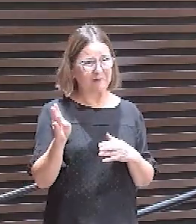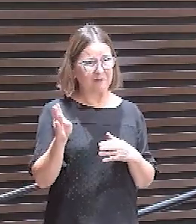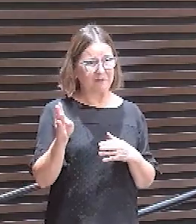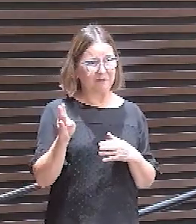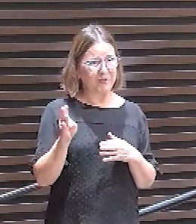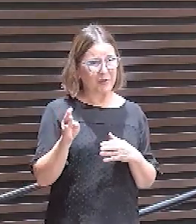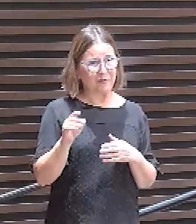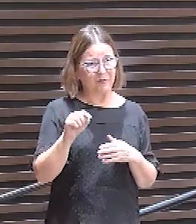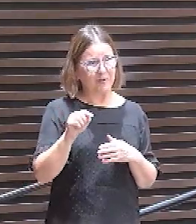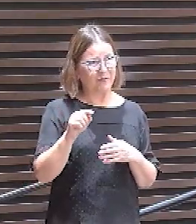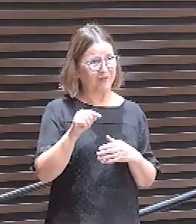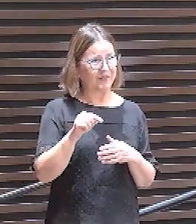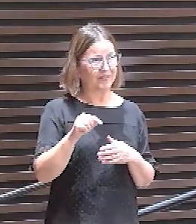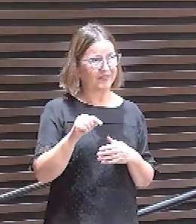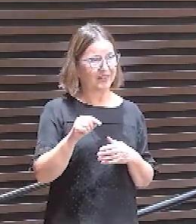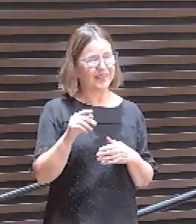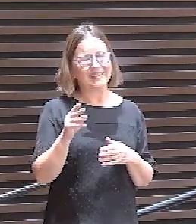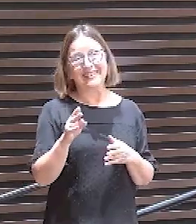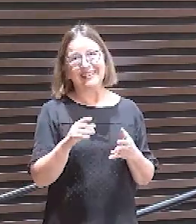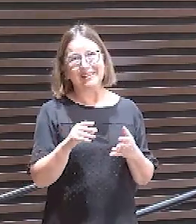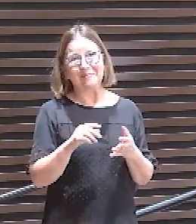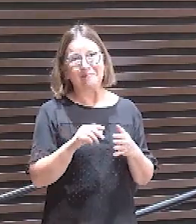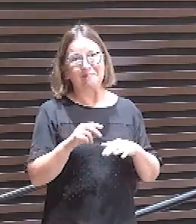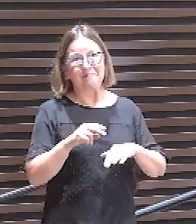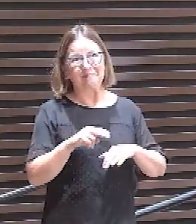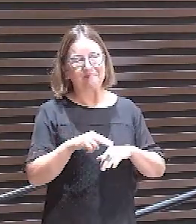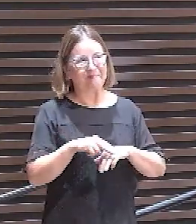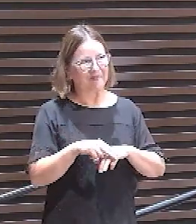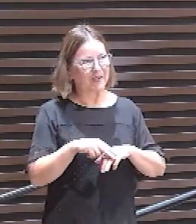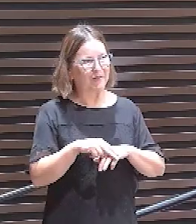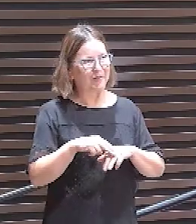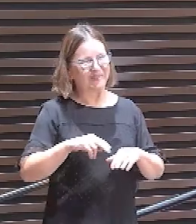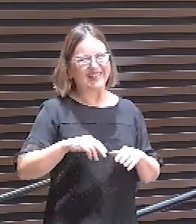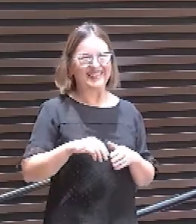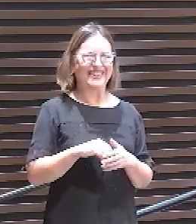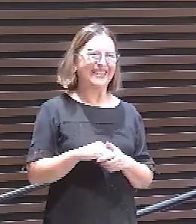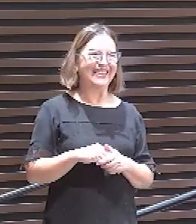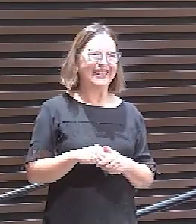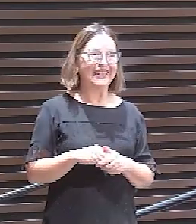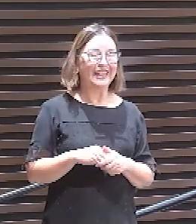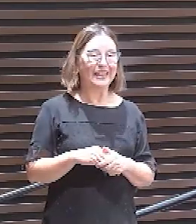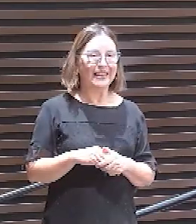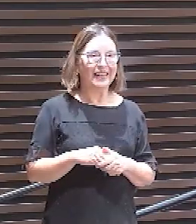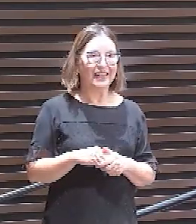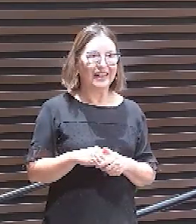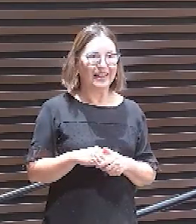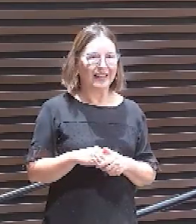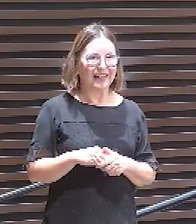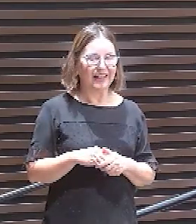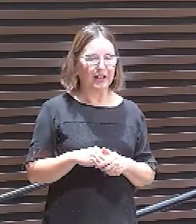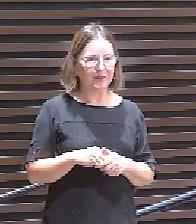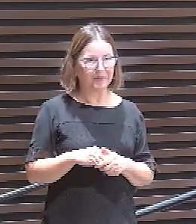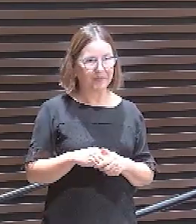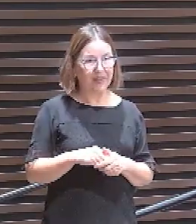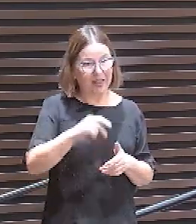Então, o galardão aí, daquele que crê, é que ele vai